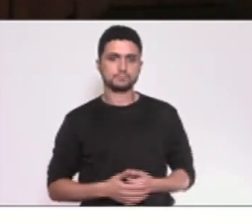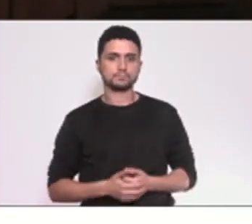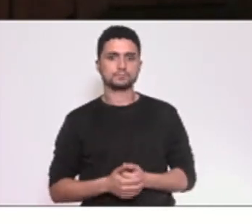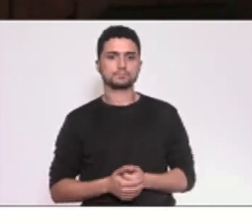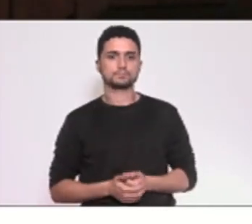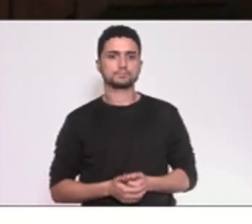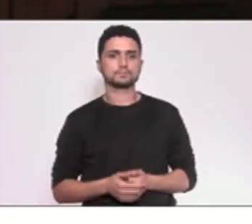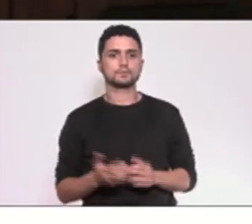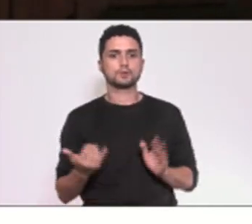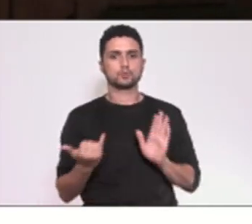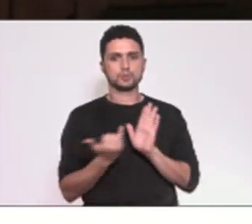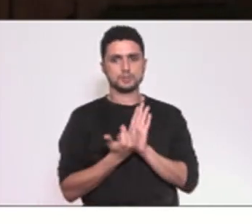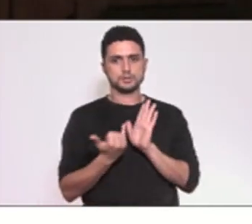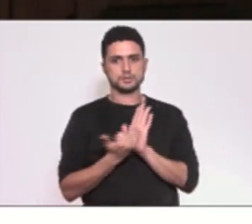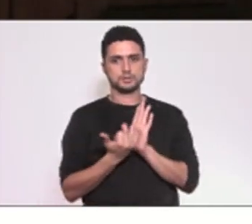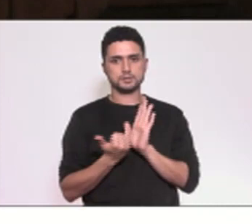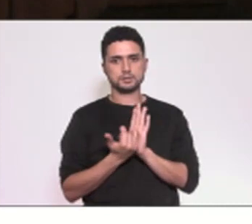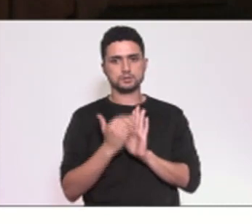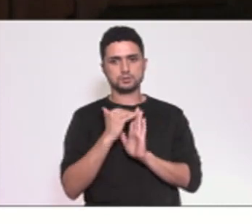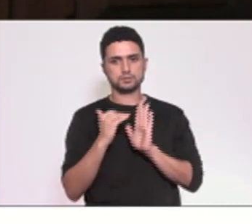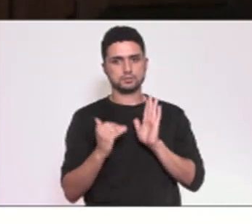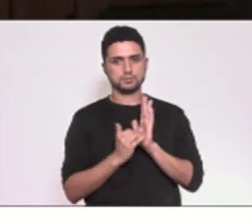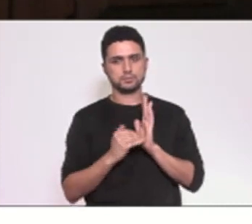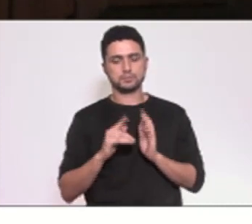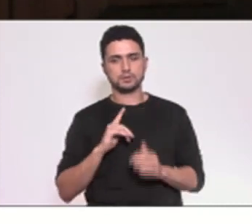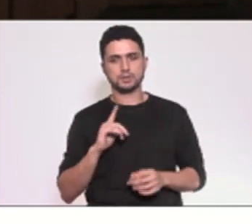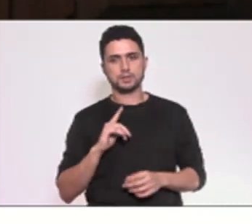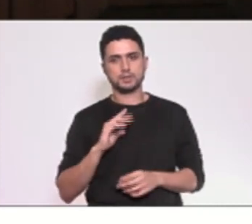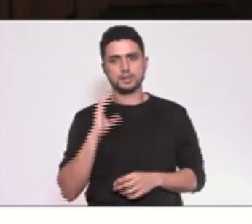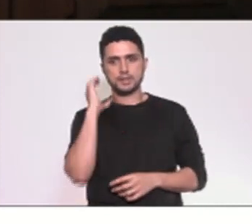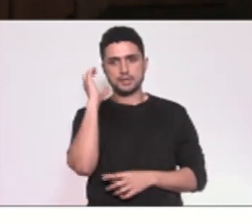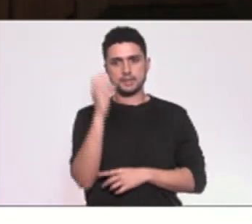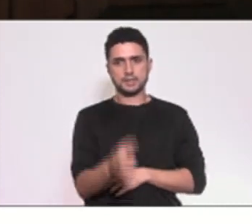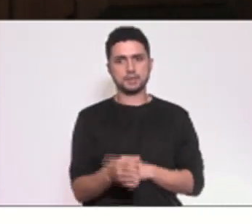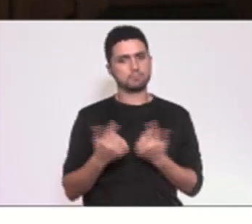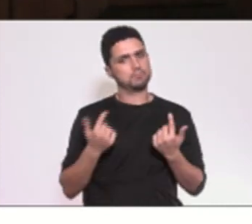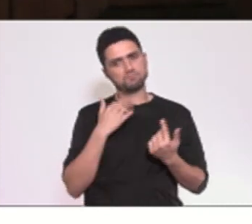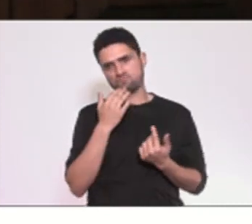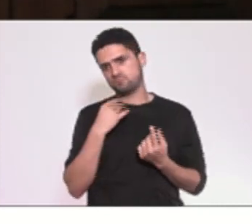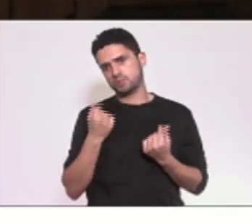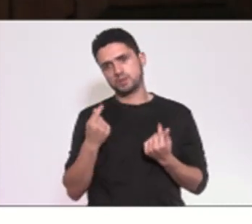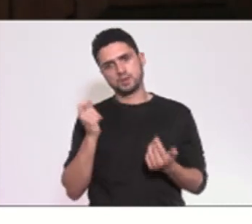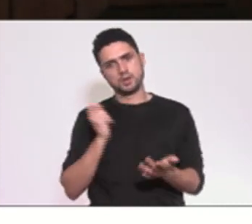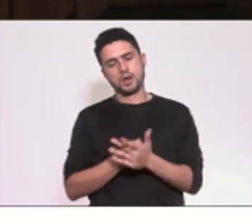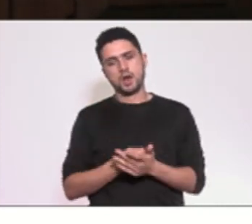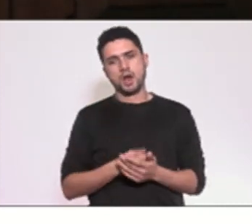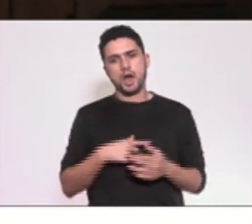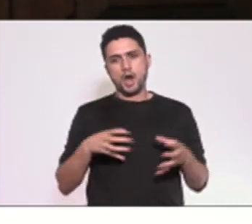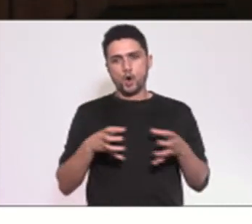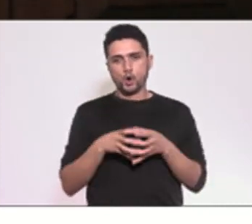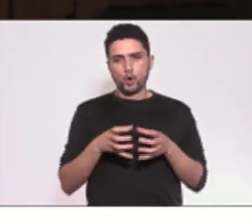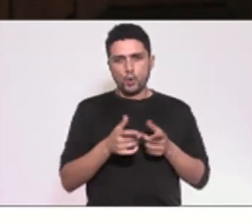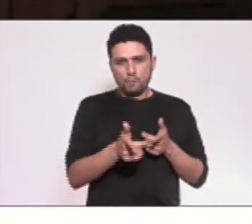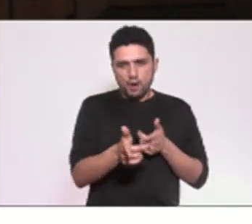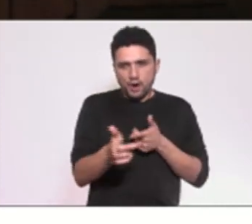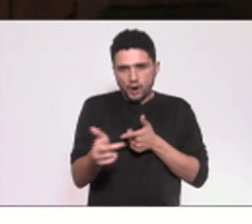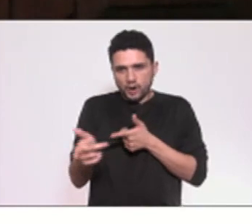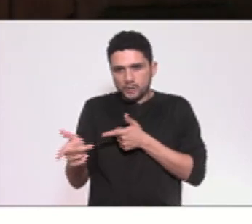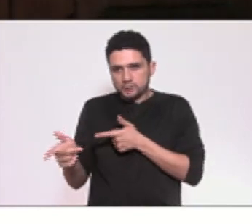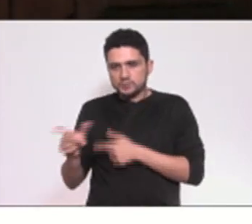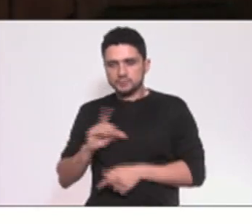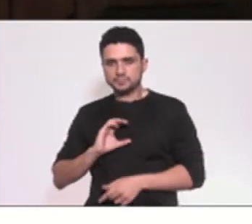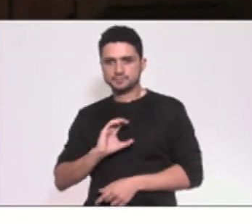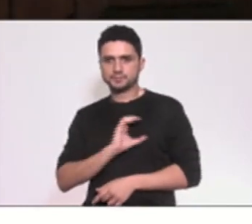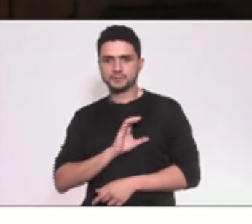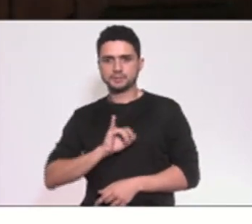E o outro inciso trata de constitui crime inafiançável e imprescritível a ação de grupo armado, civil, militares contra a